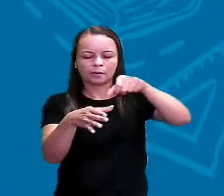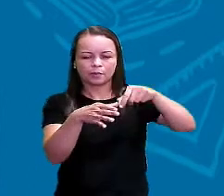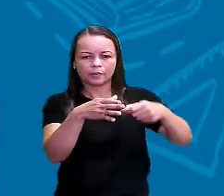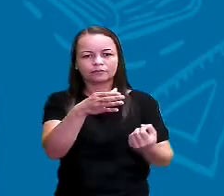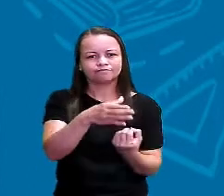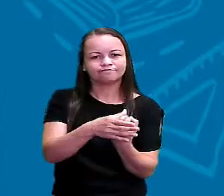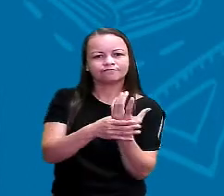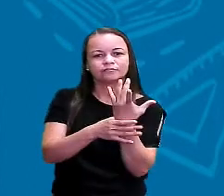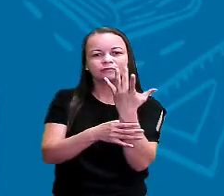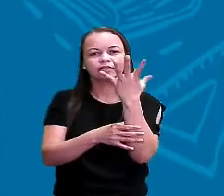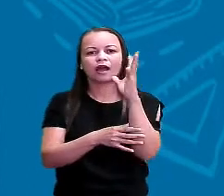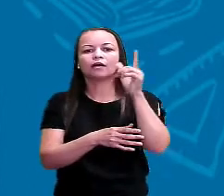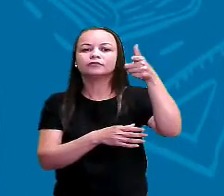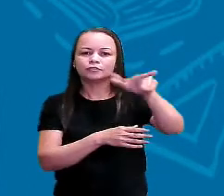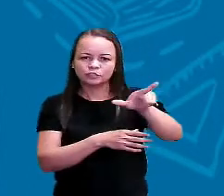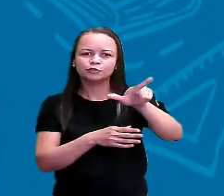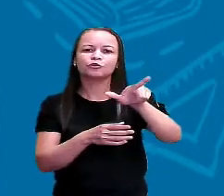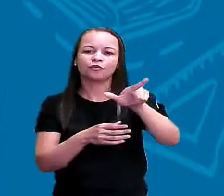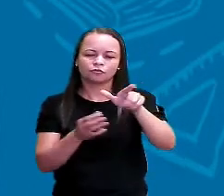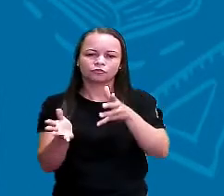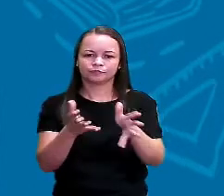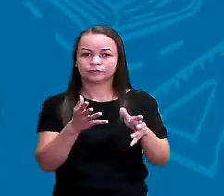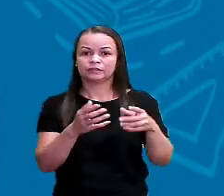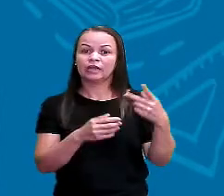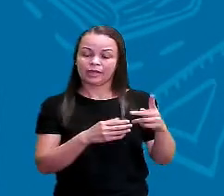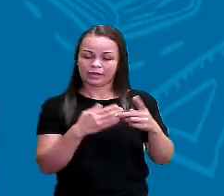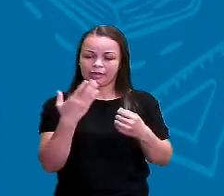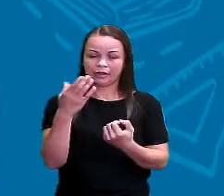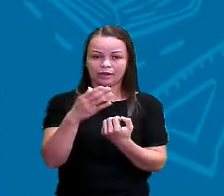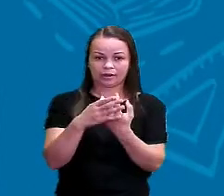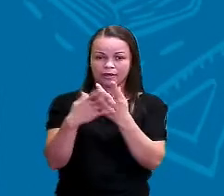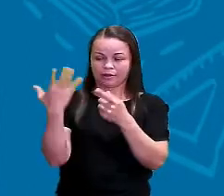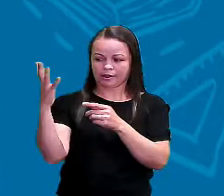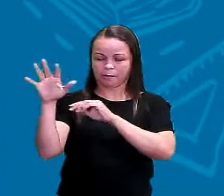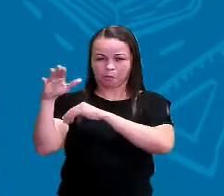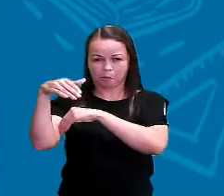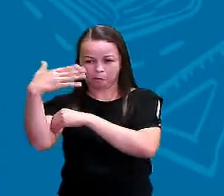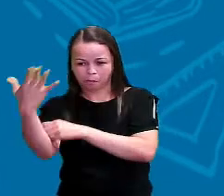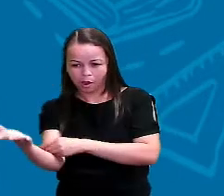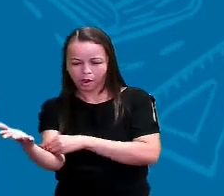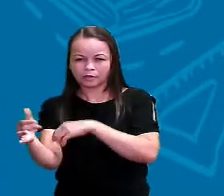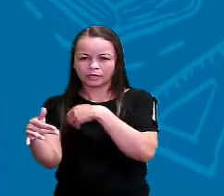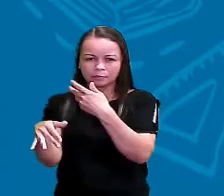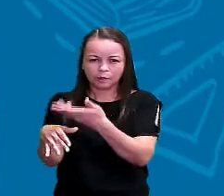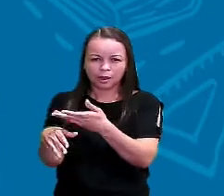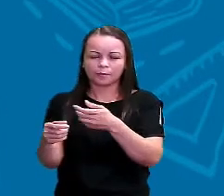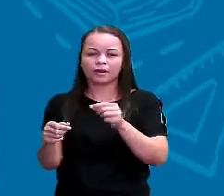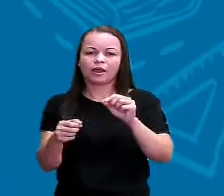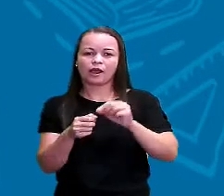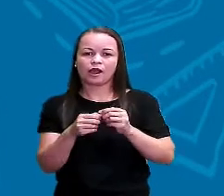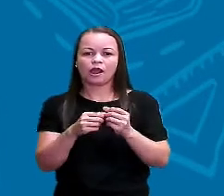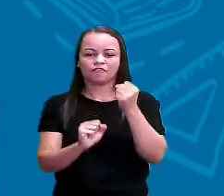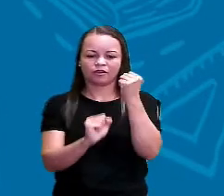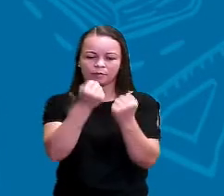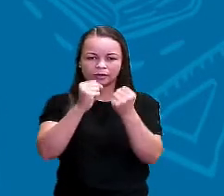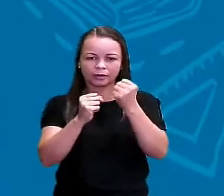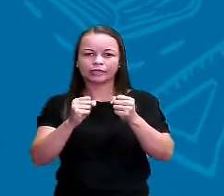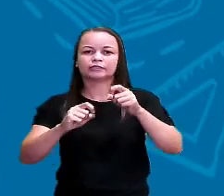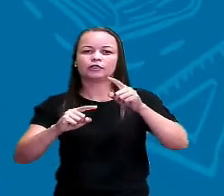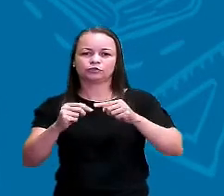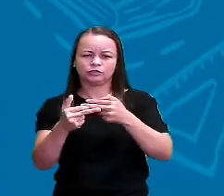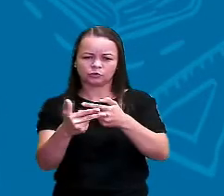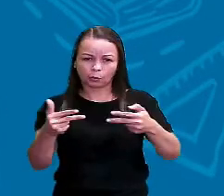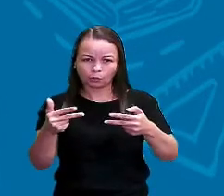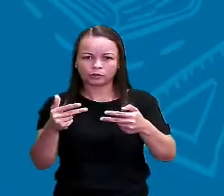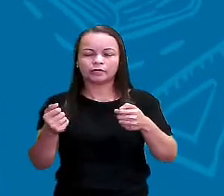é utilizada para fabricação de instrumentos, mas ela é também replantada, certo? Ó, depois de cerca de